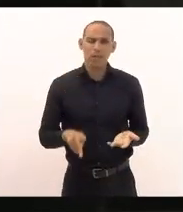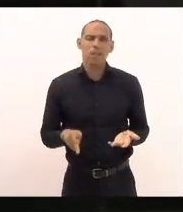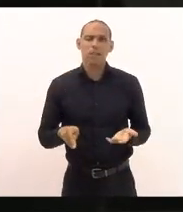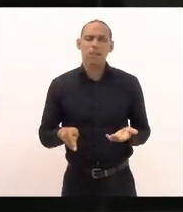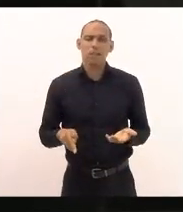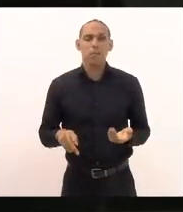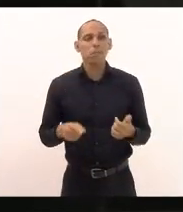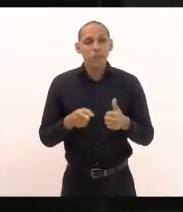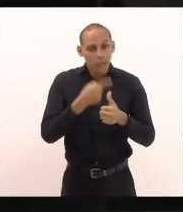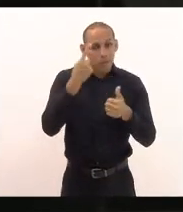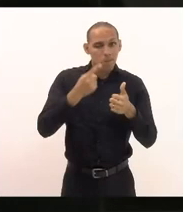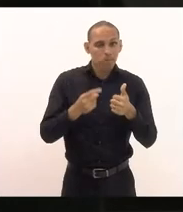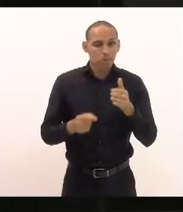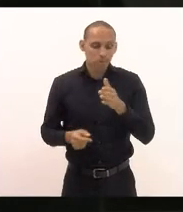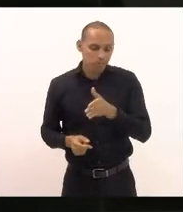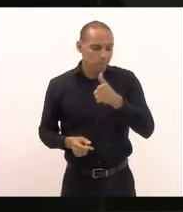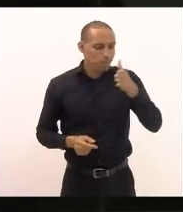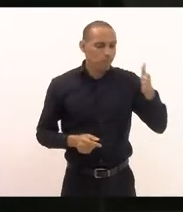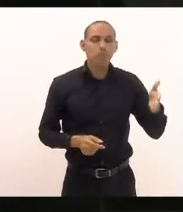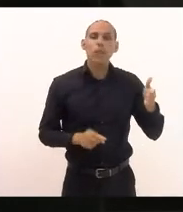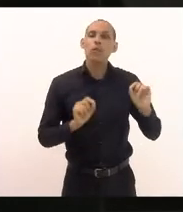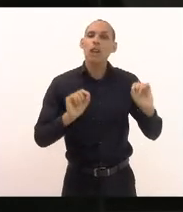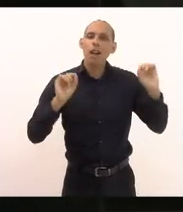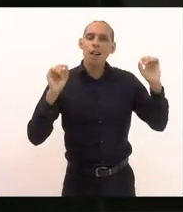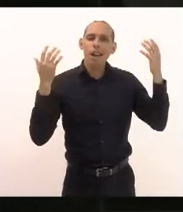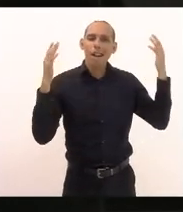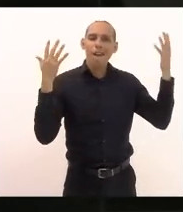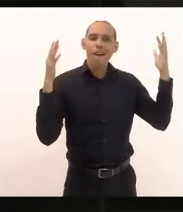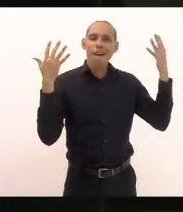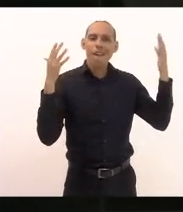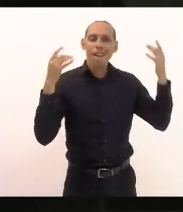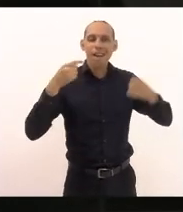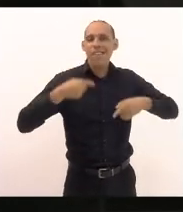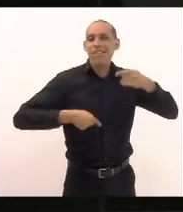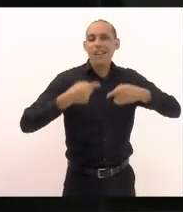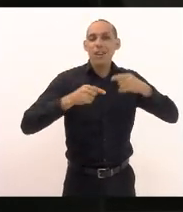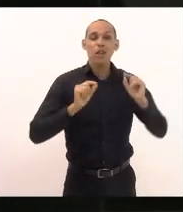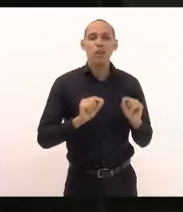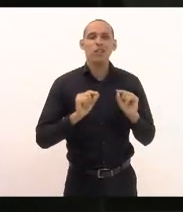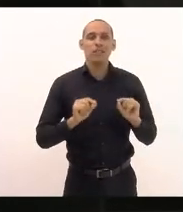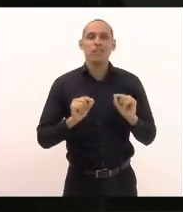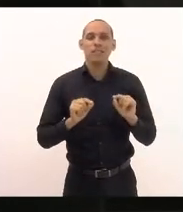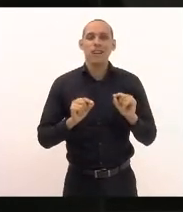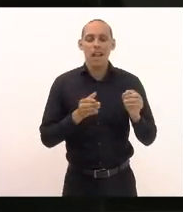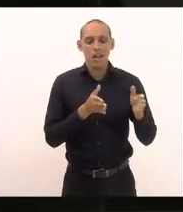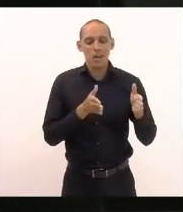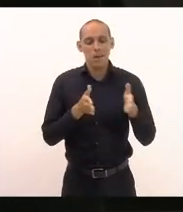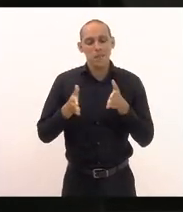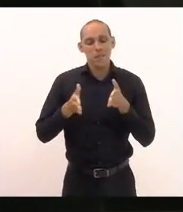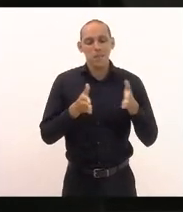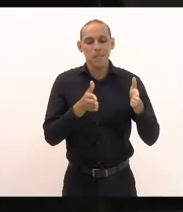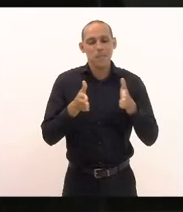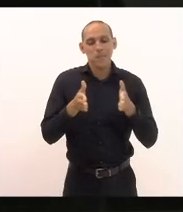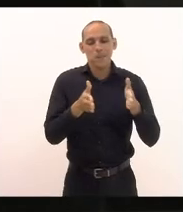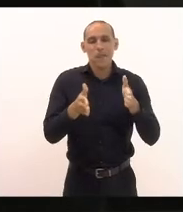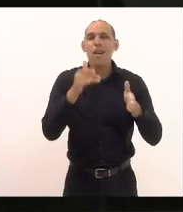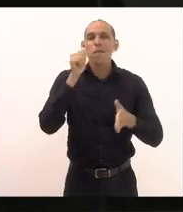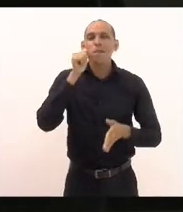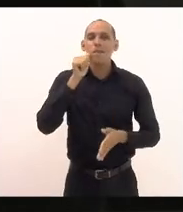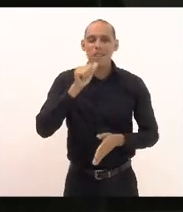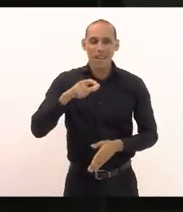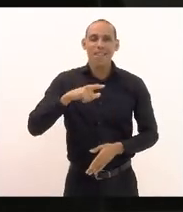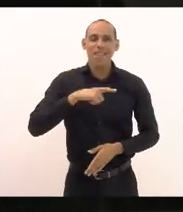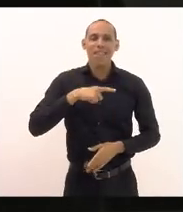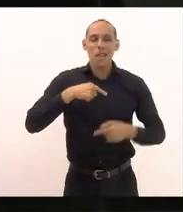lado, temos a comemoração e o grande desafio de continuar trilhando um caminho onde o lugar de mulher também